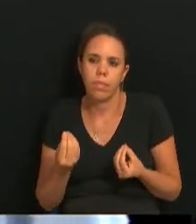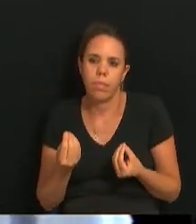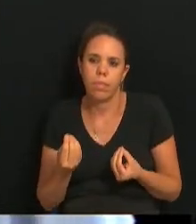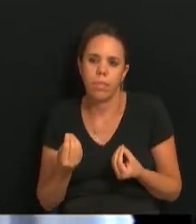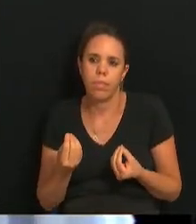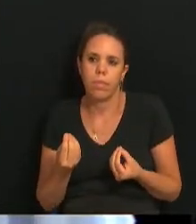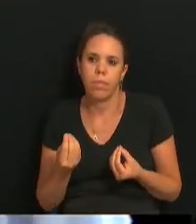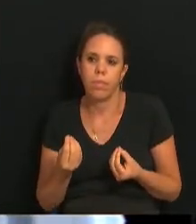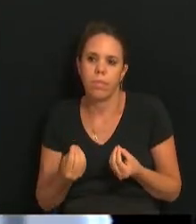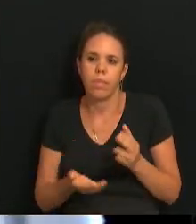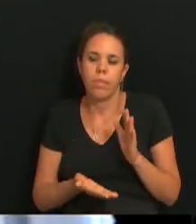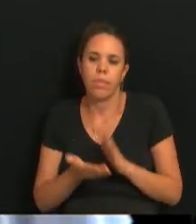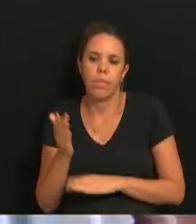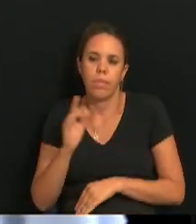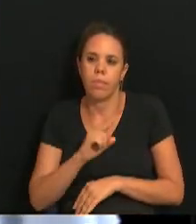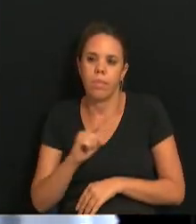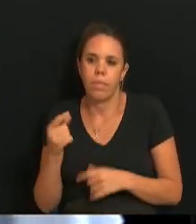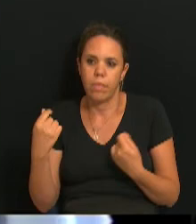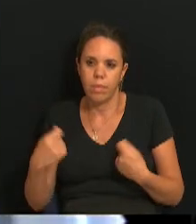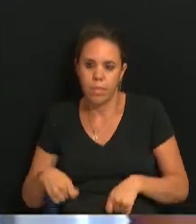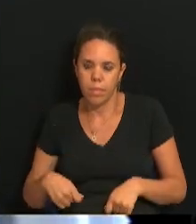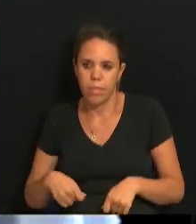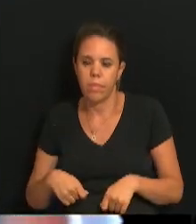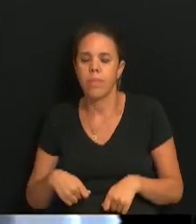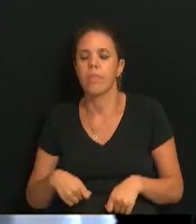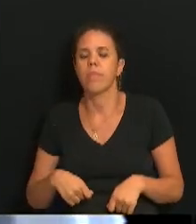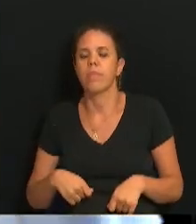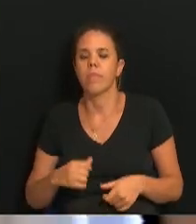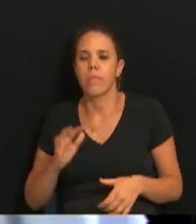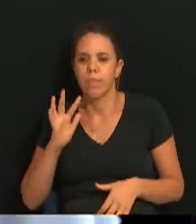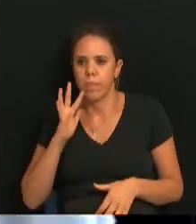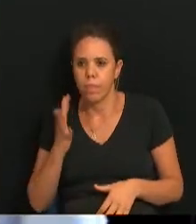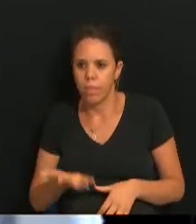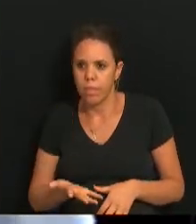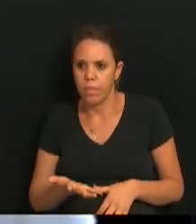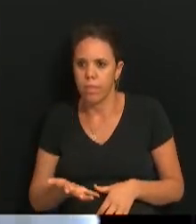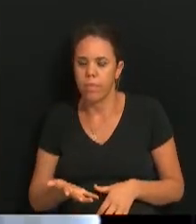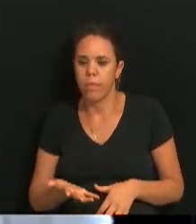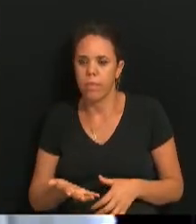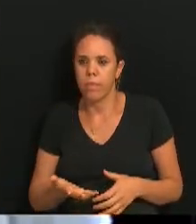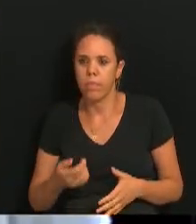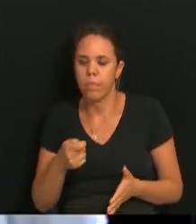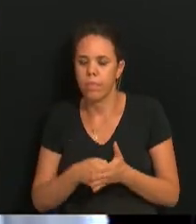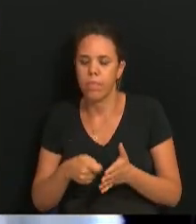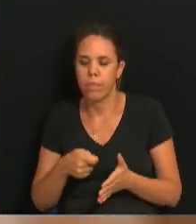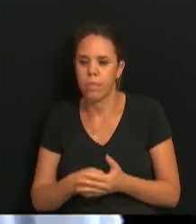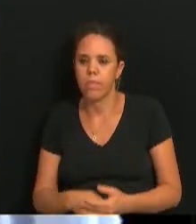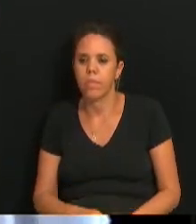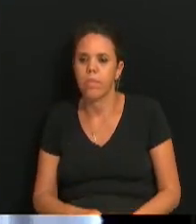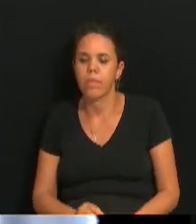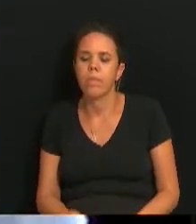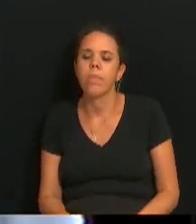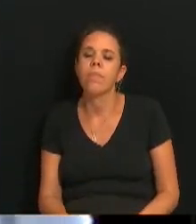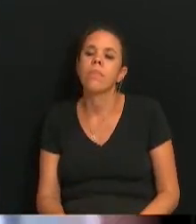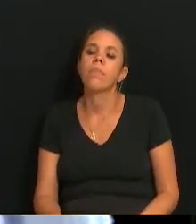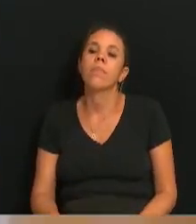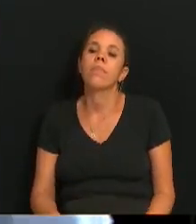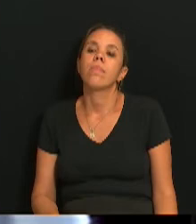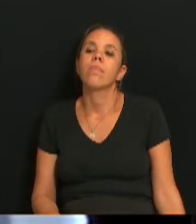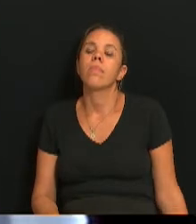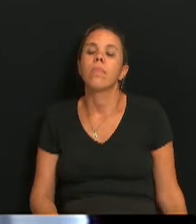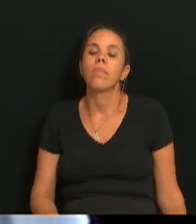desse imbróglio que a estruturação da educação infantil se deu nos municípios, e é isso que a gente tem brigado para reverter. Eu concluo